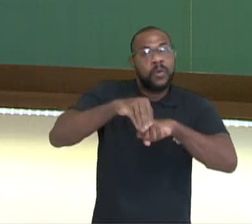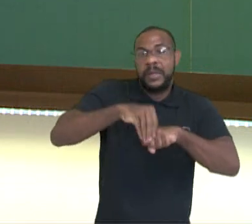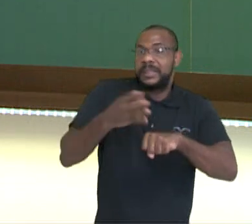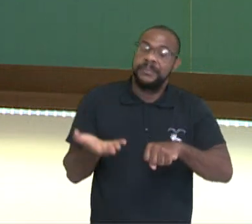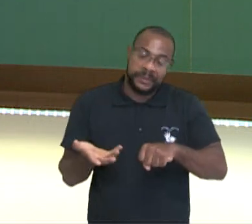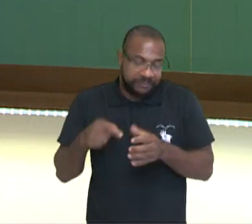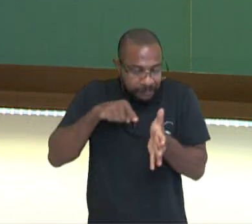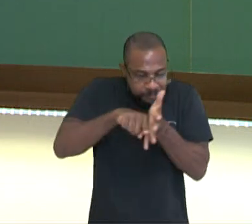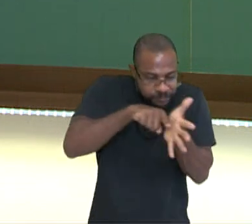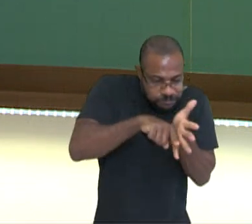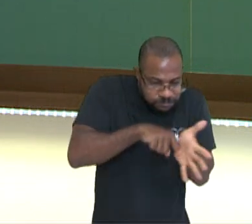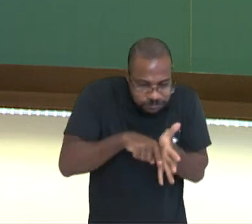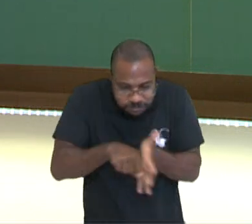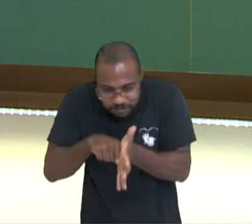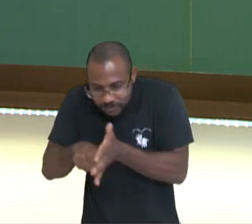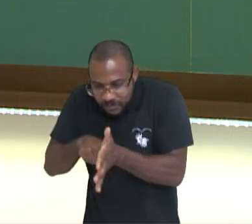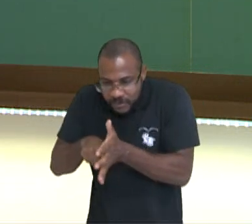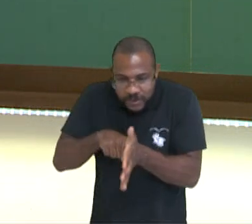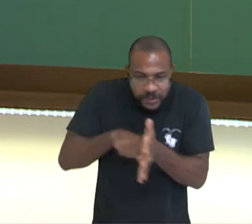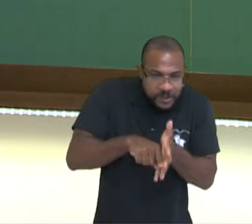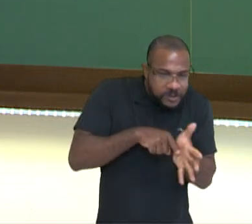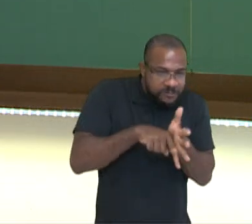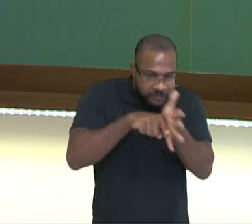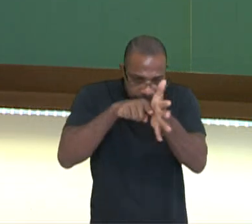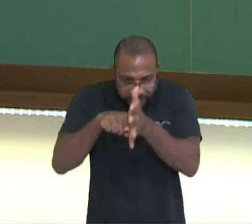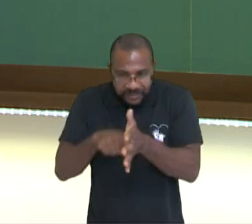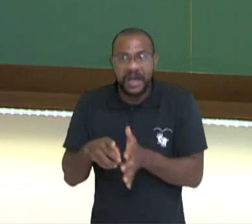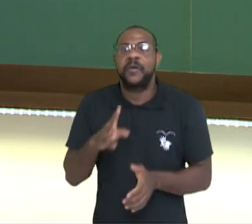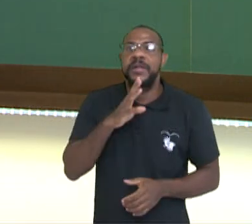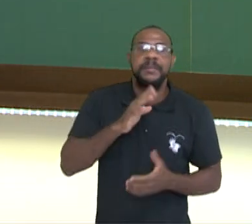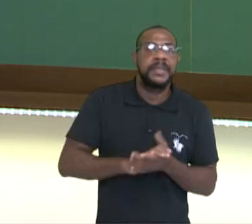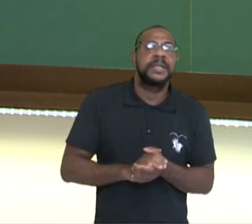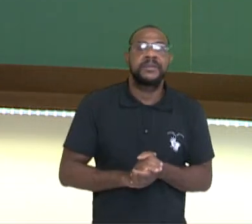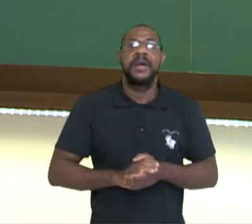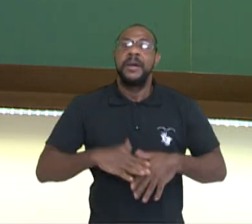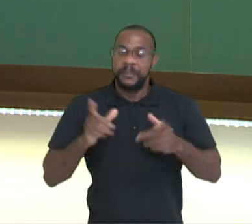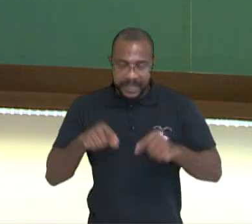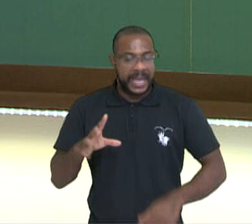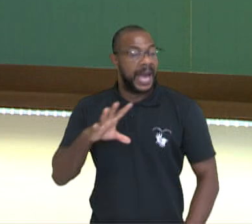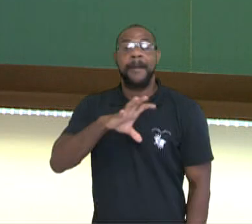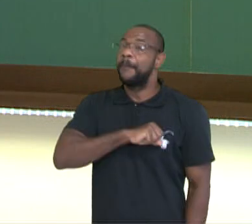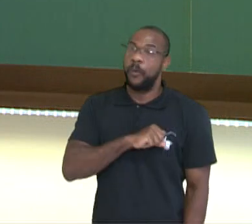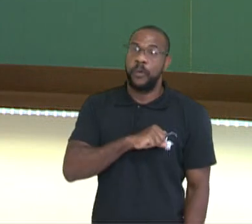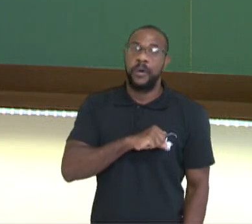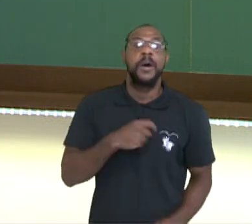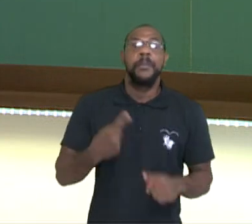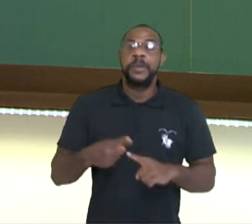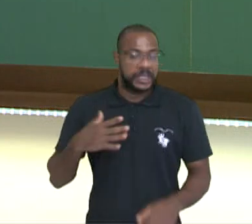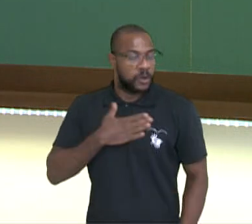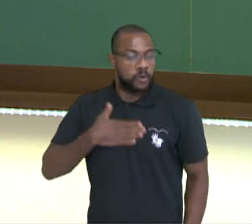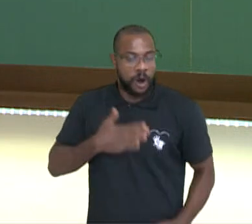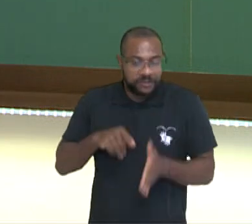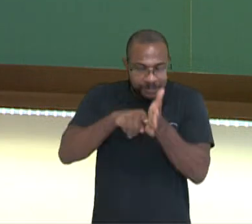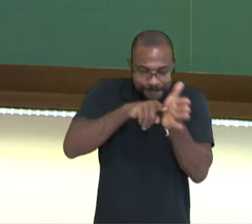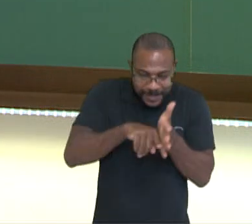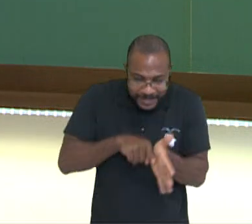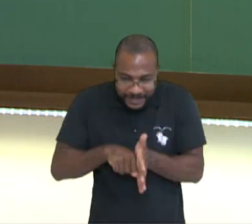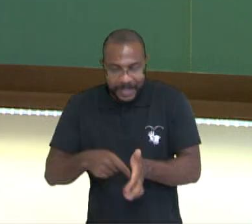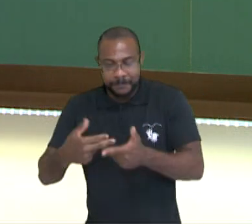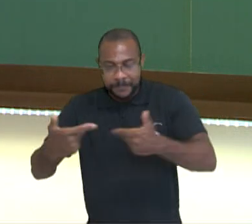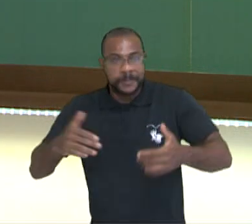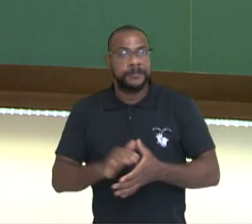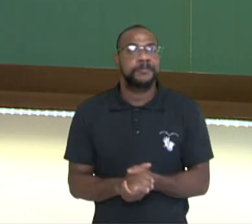vai buscar o conhecimento por amor, porque gosta daquilo, porque quer averiguar o que de fato é verdadeiro.